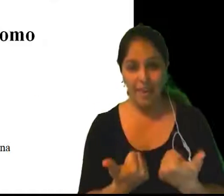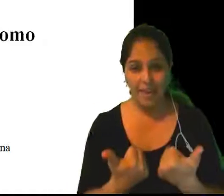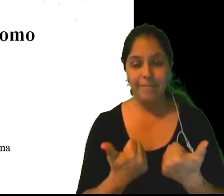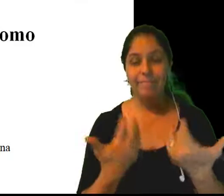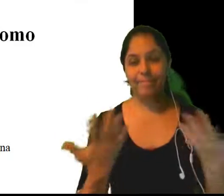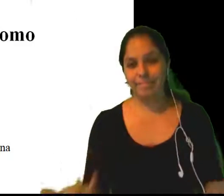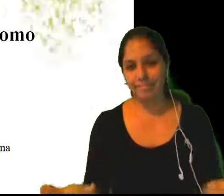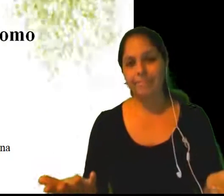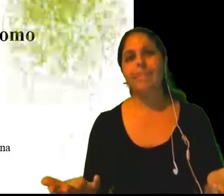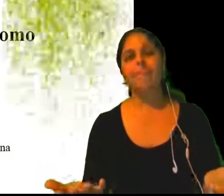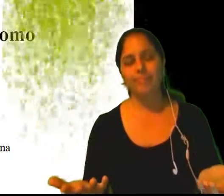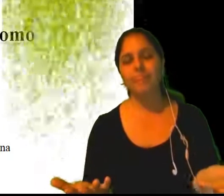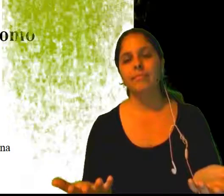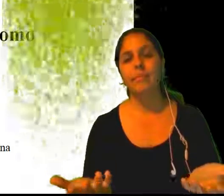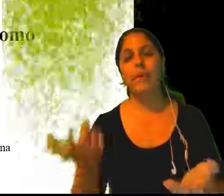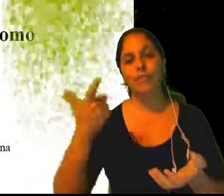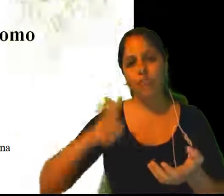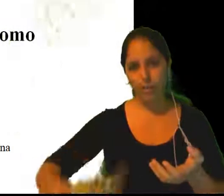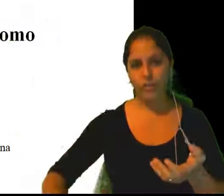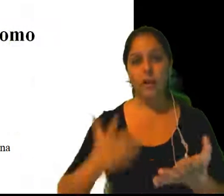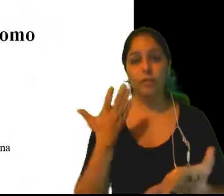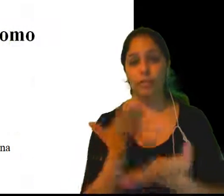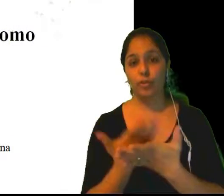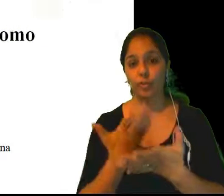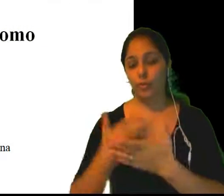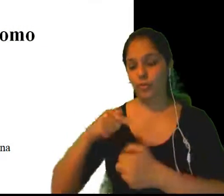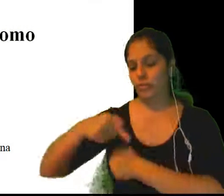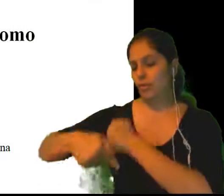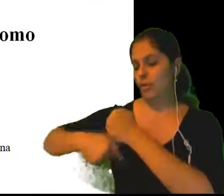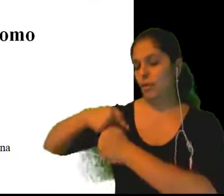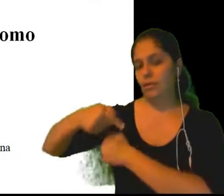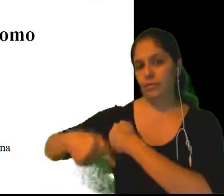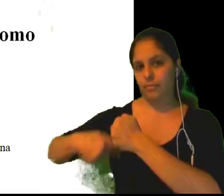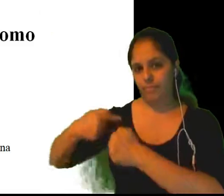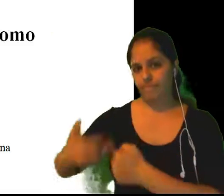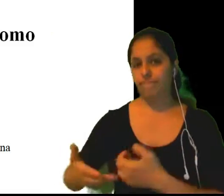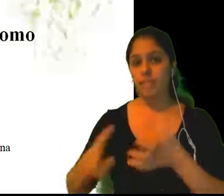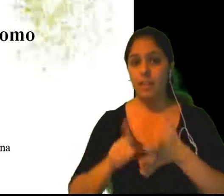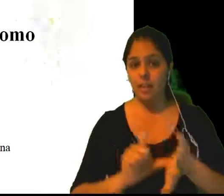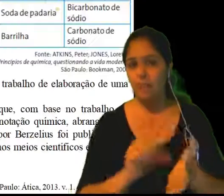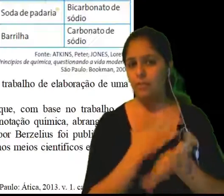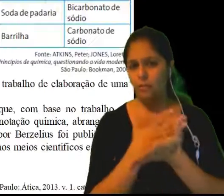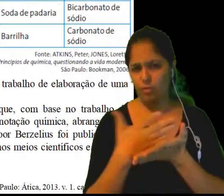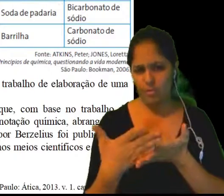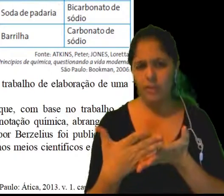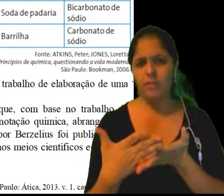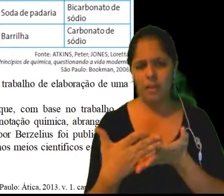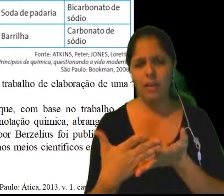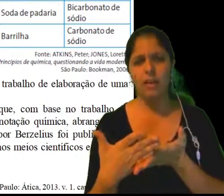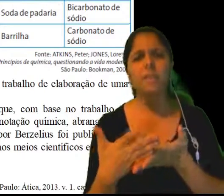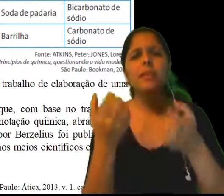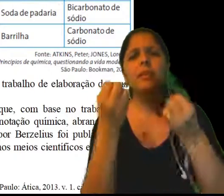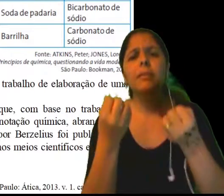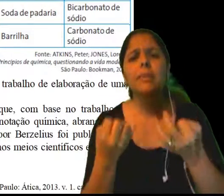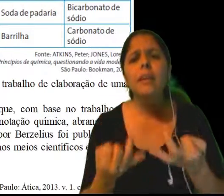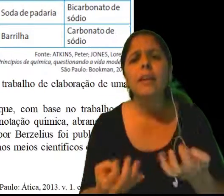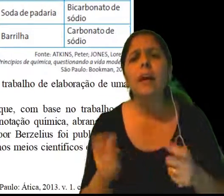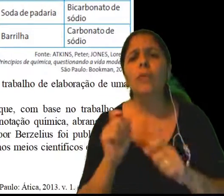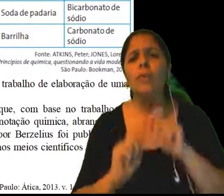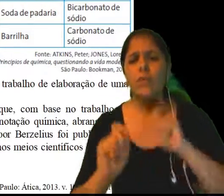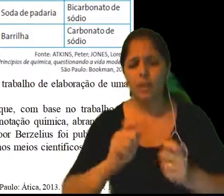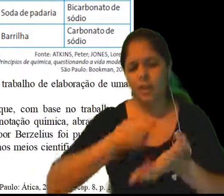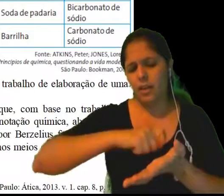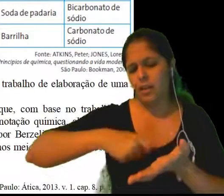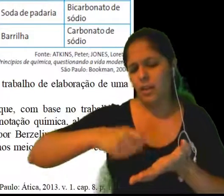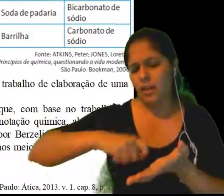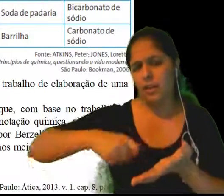Olá pessoal, tudo bem? Então nós vamos dar continuidade ao nosso estudo do átomo. Antes de começarmos, vamos falar um